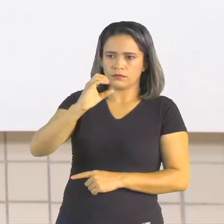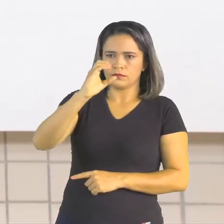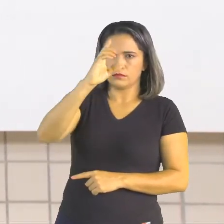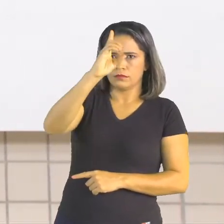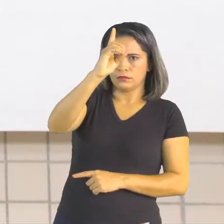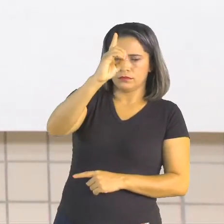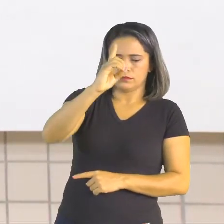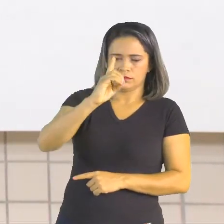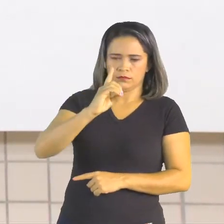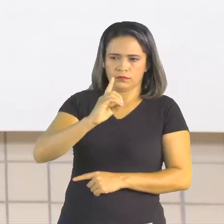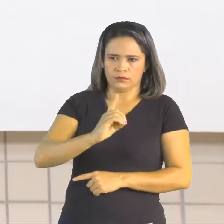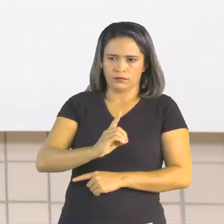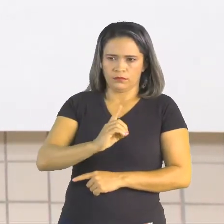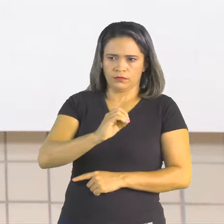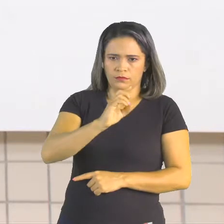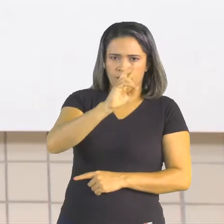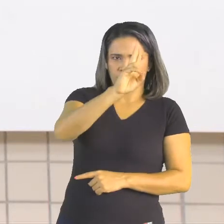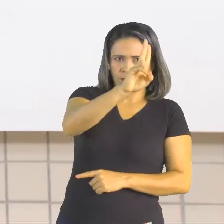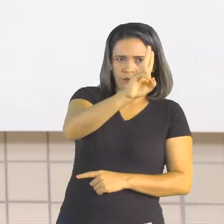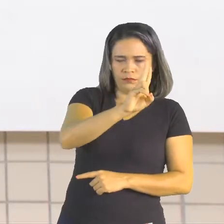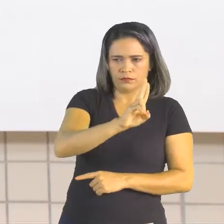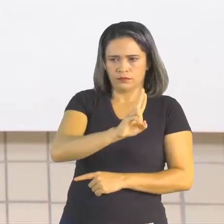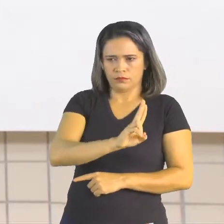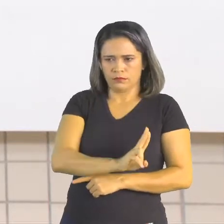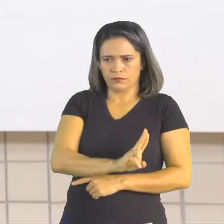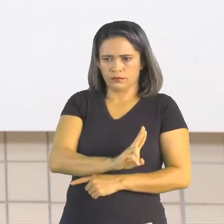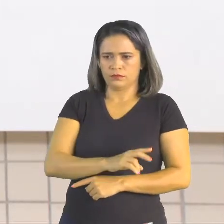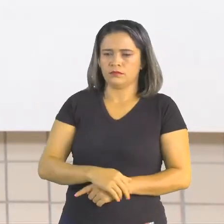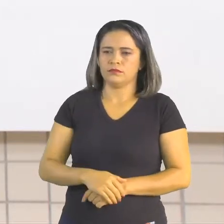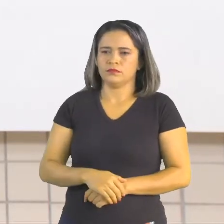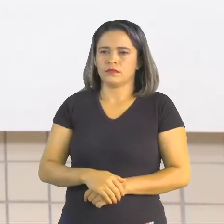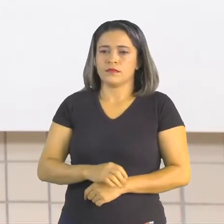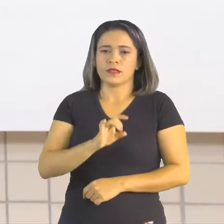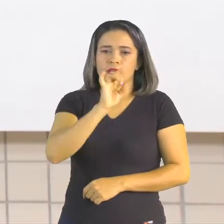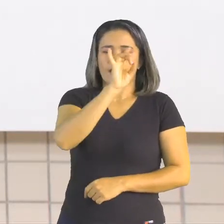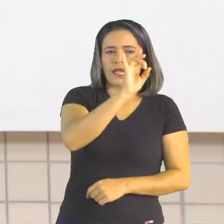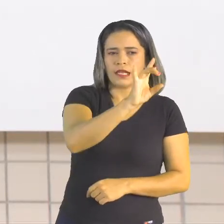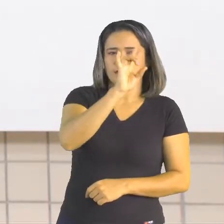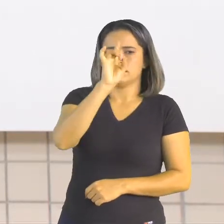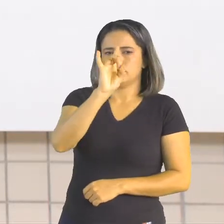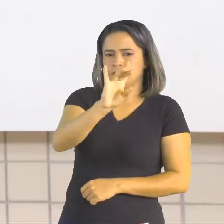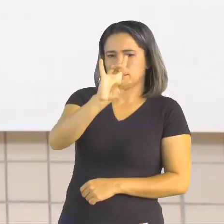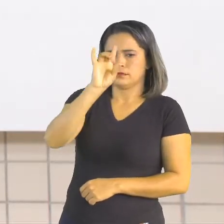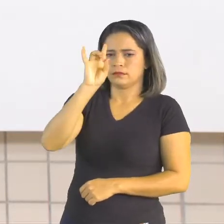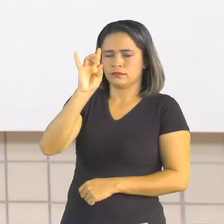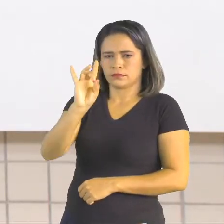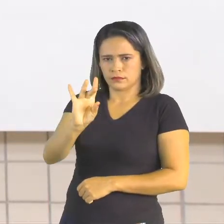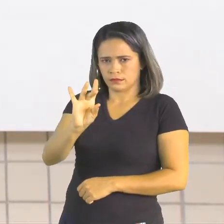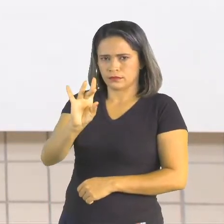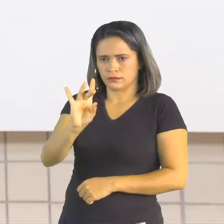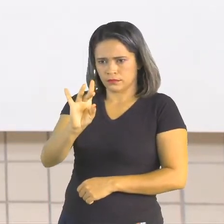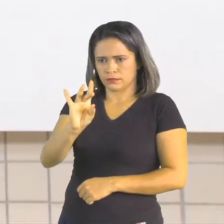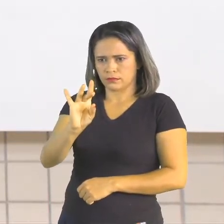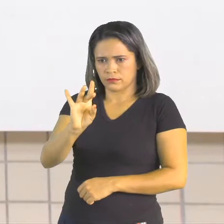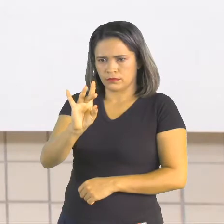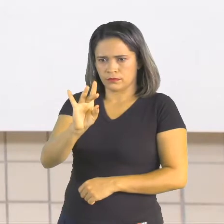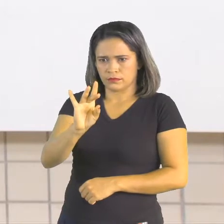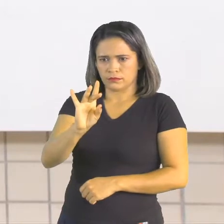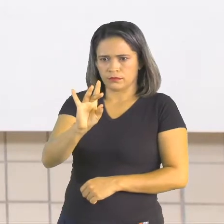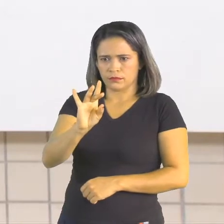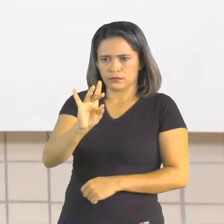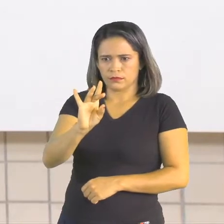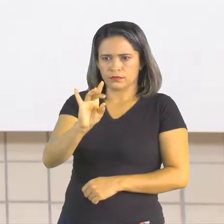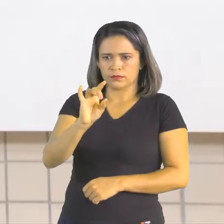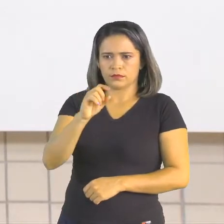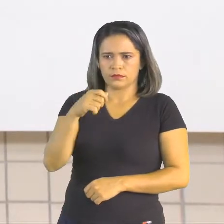irá somar com unidade. Cada ordem dessa, centésimo, décimo e unidade, comporta